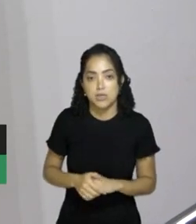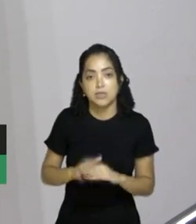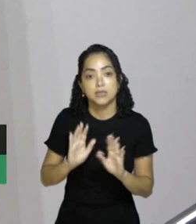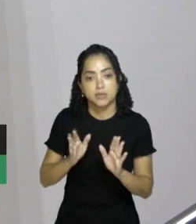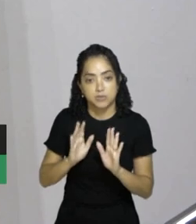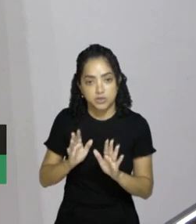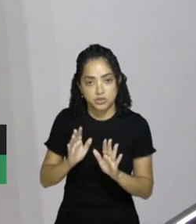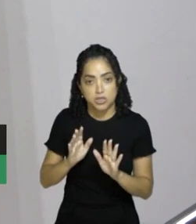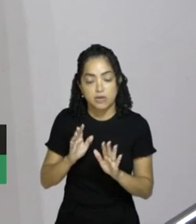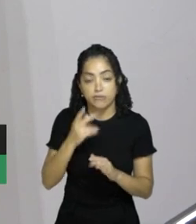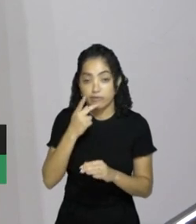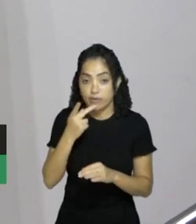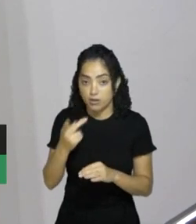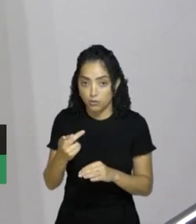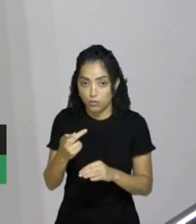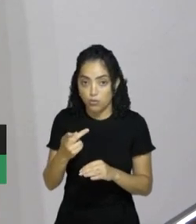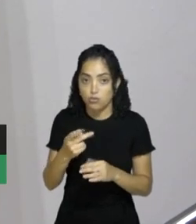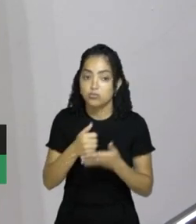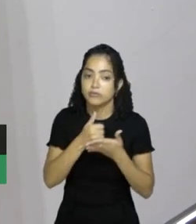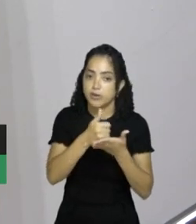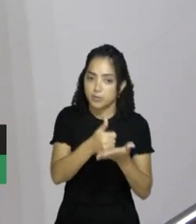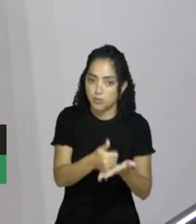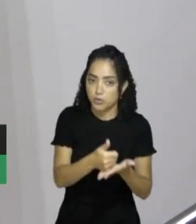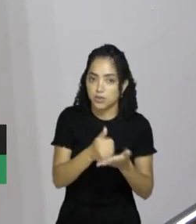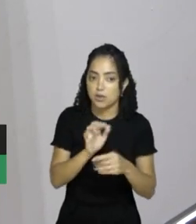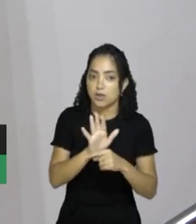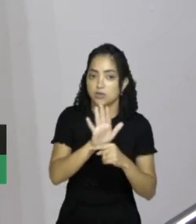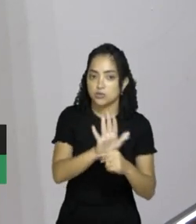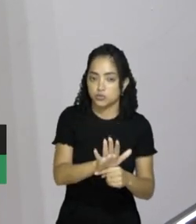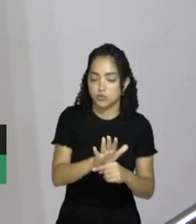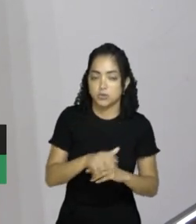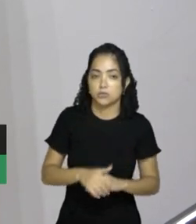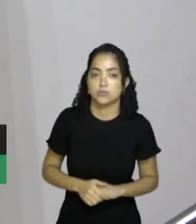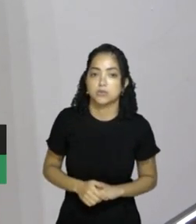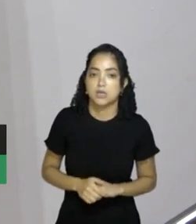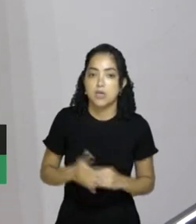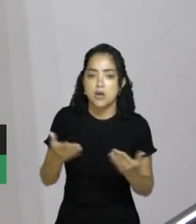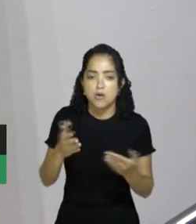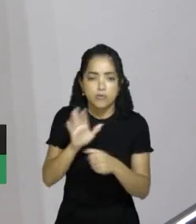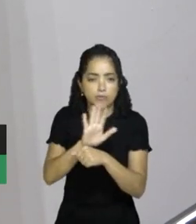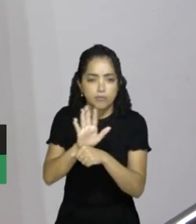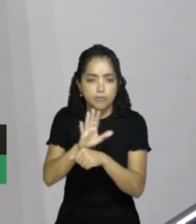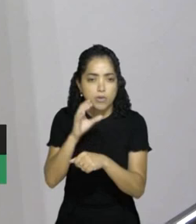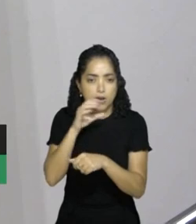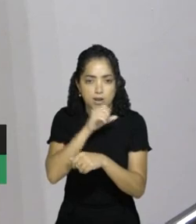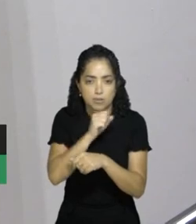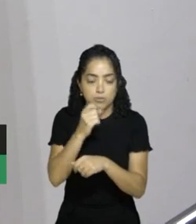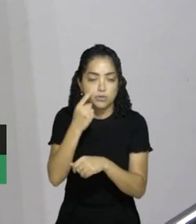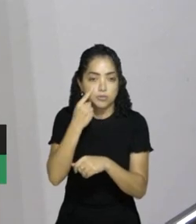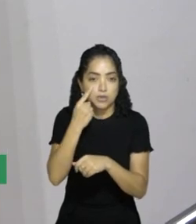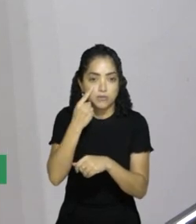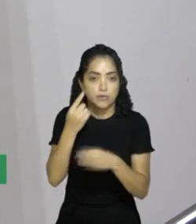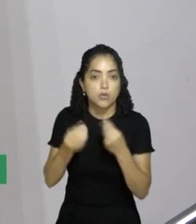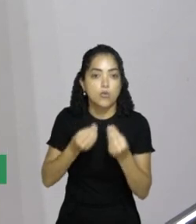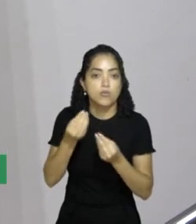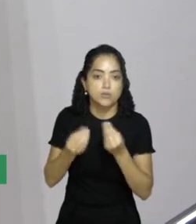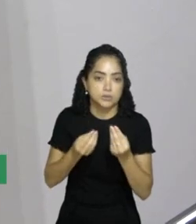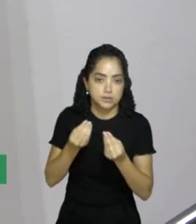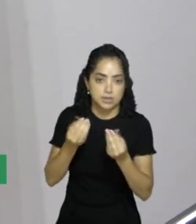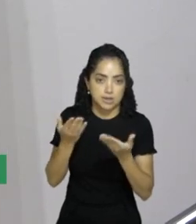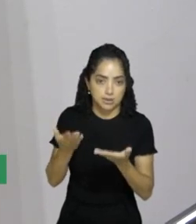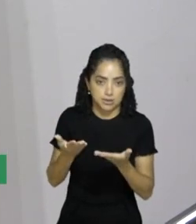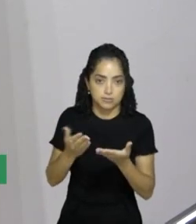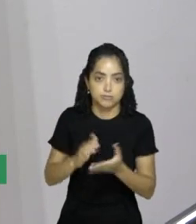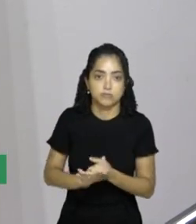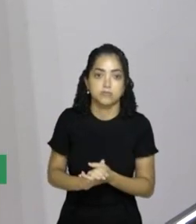estará aí ajudando a nossa região na infraestrutura eu quero passar um vídeo rapidinho para você ver de como está a situação e